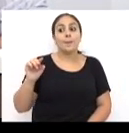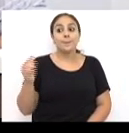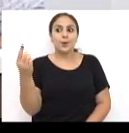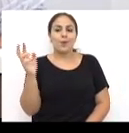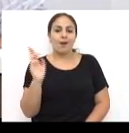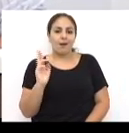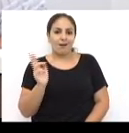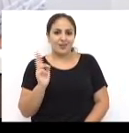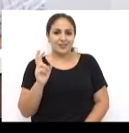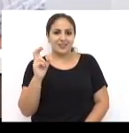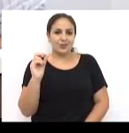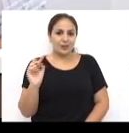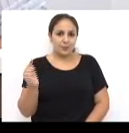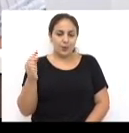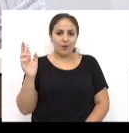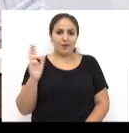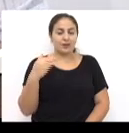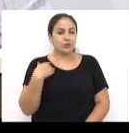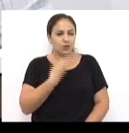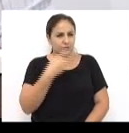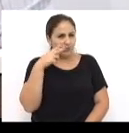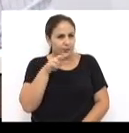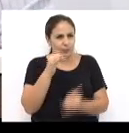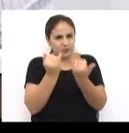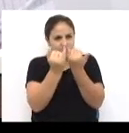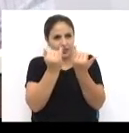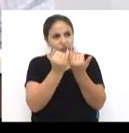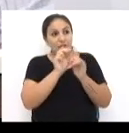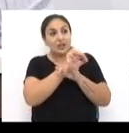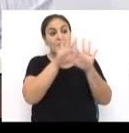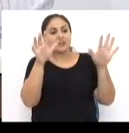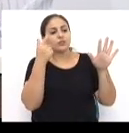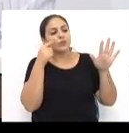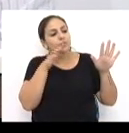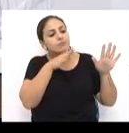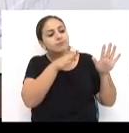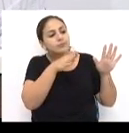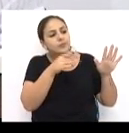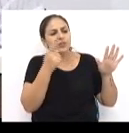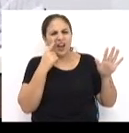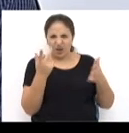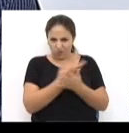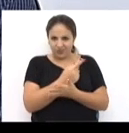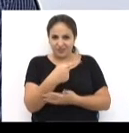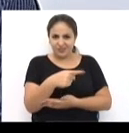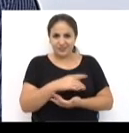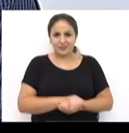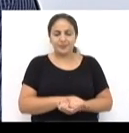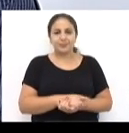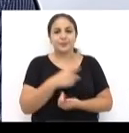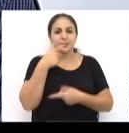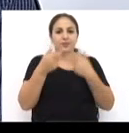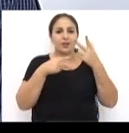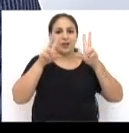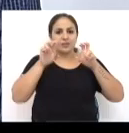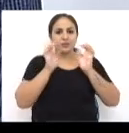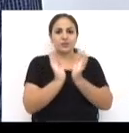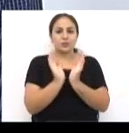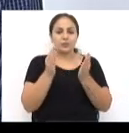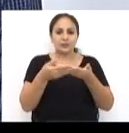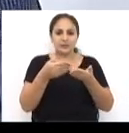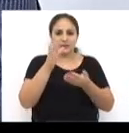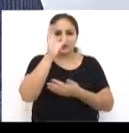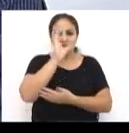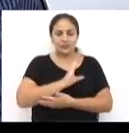hoje com o site da transparência a gente consegue acessar, eu verifico se isso acontece. E para tratar o assunto, a Comissão